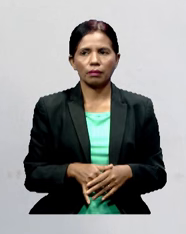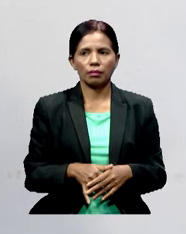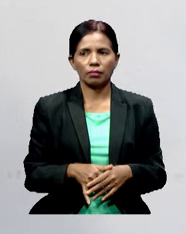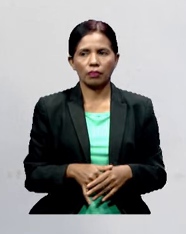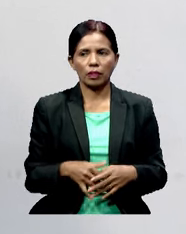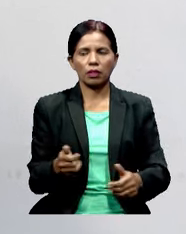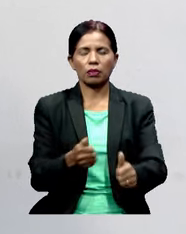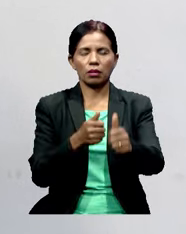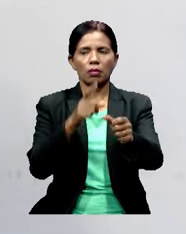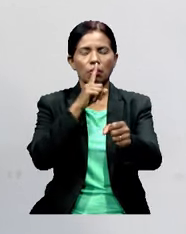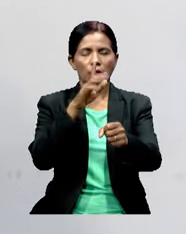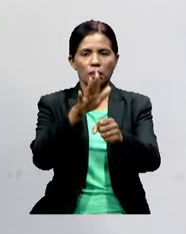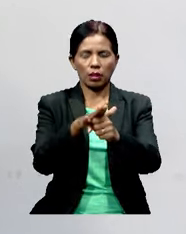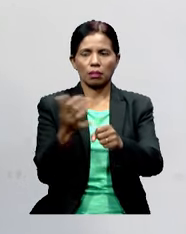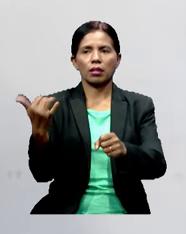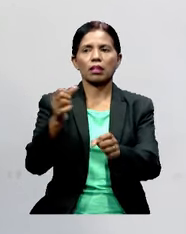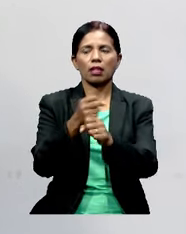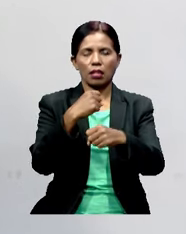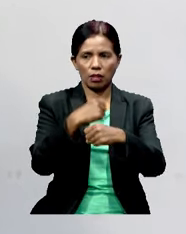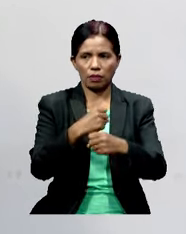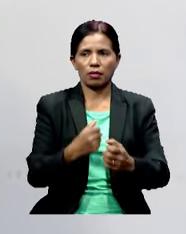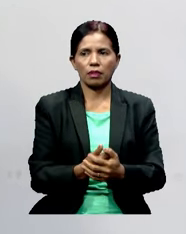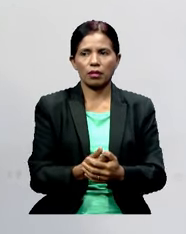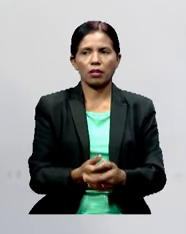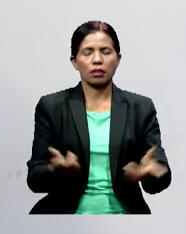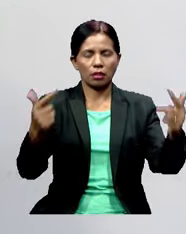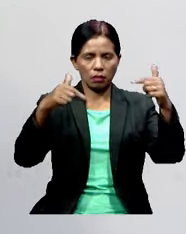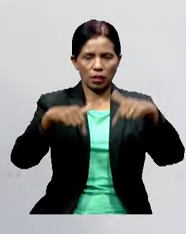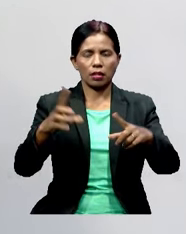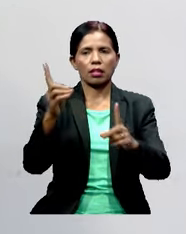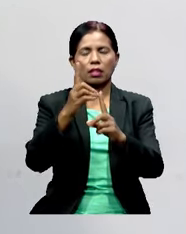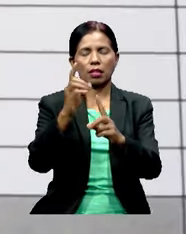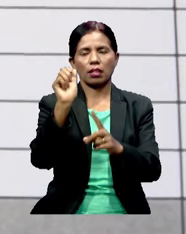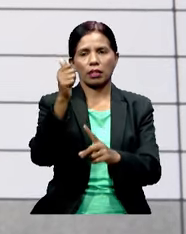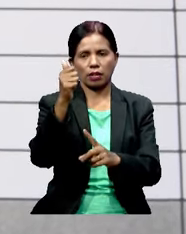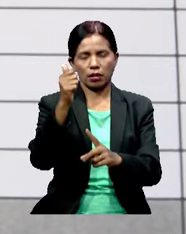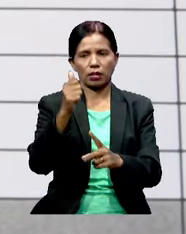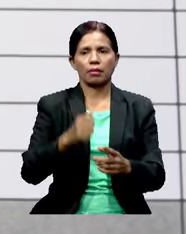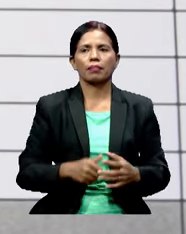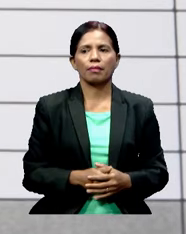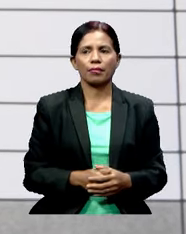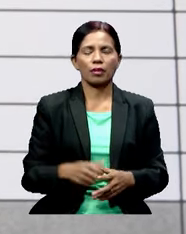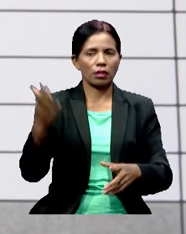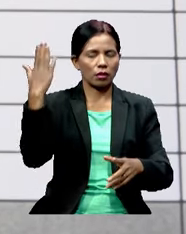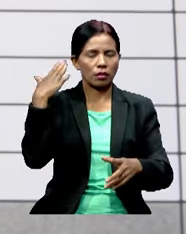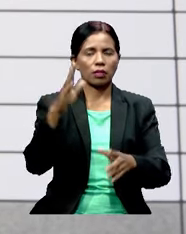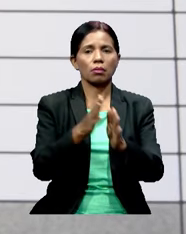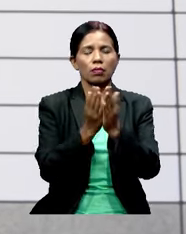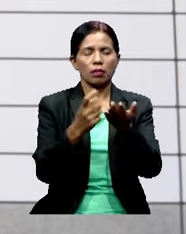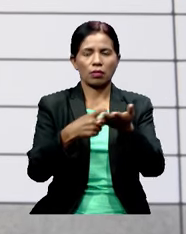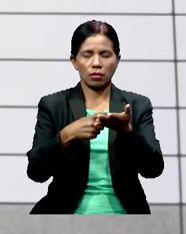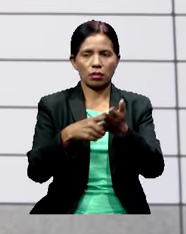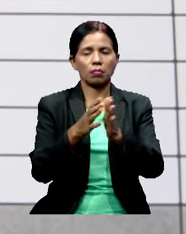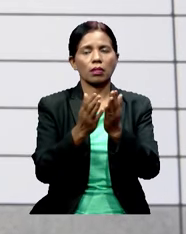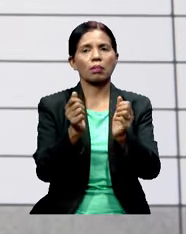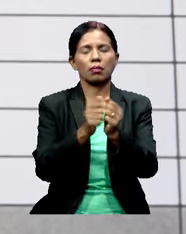kumpri ba kompromisu ne besira halo sito iha jades. Antes ne kareneta pasaporte hamutuk